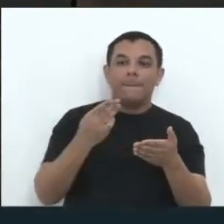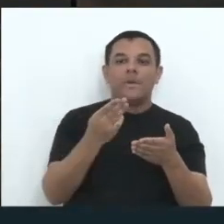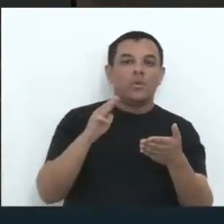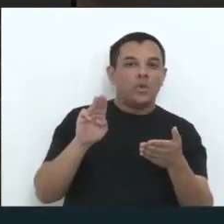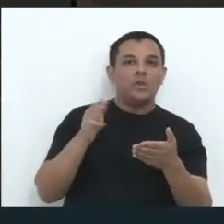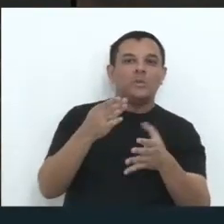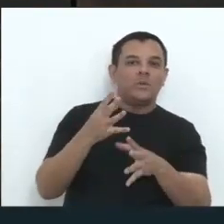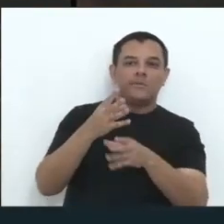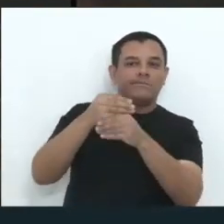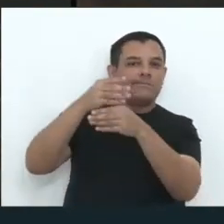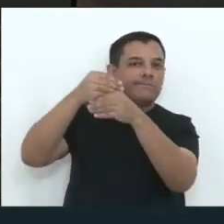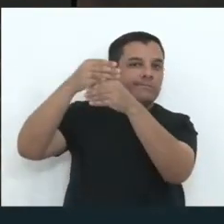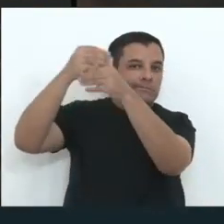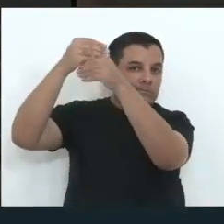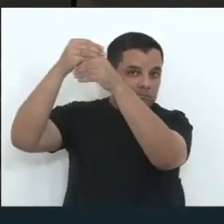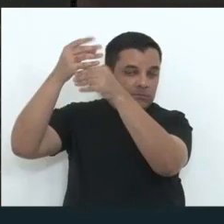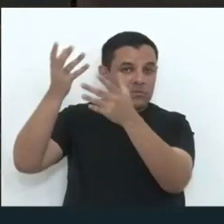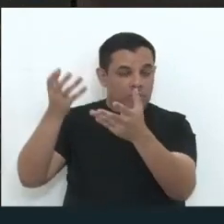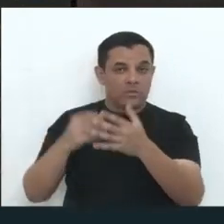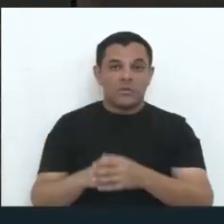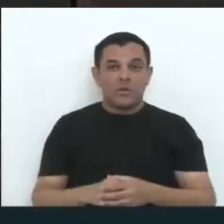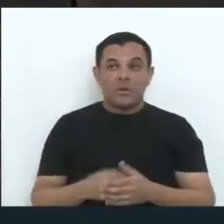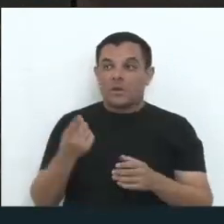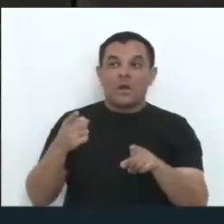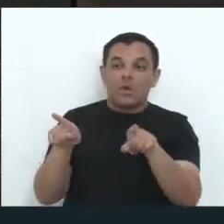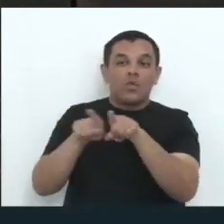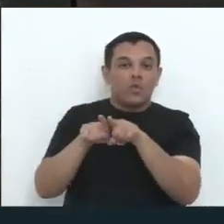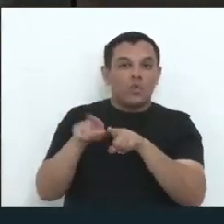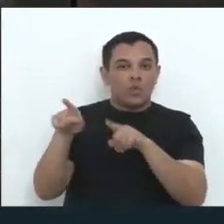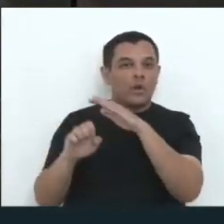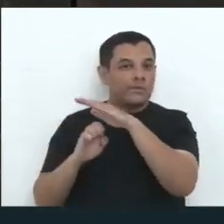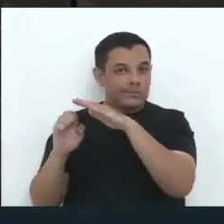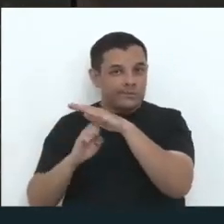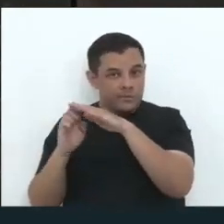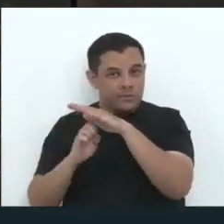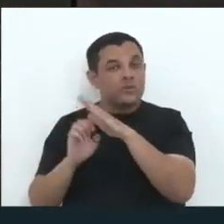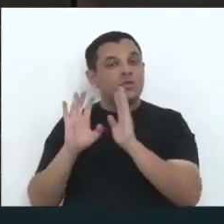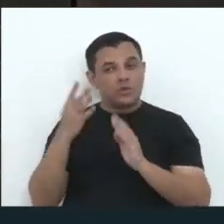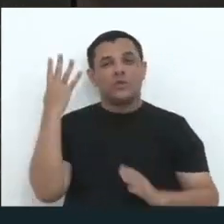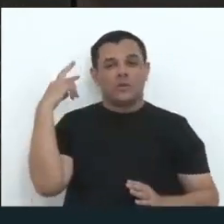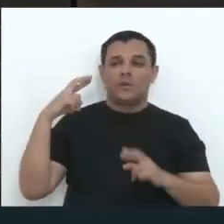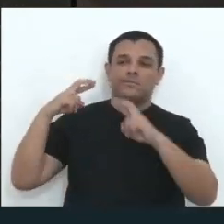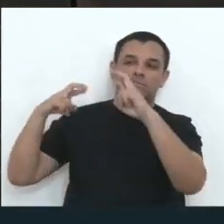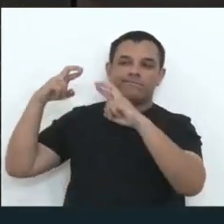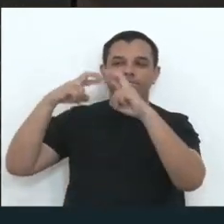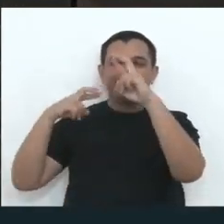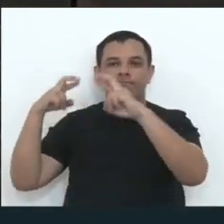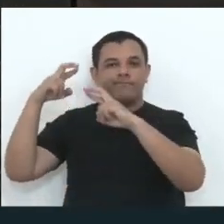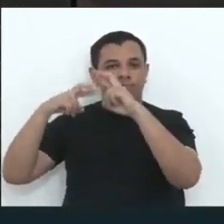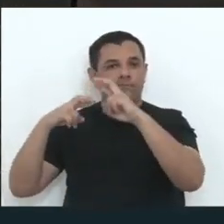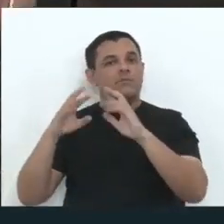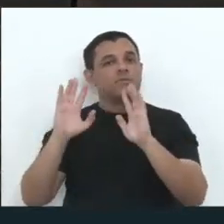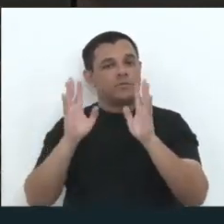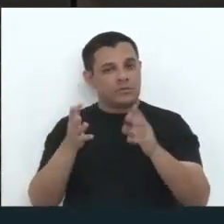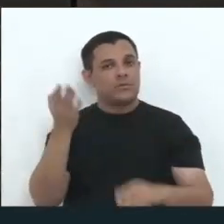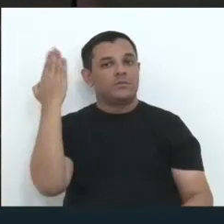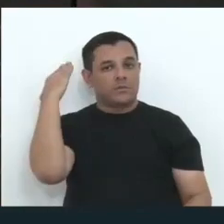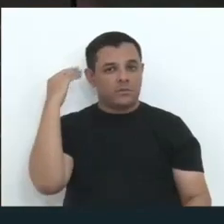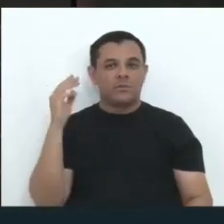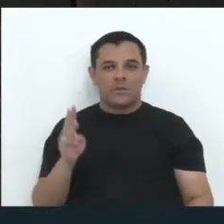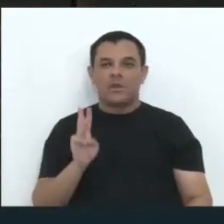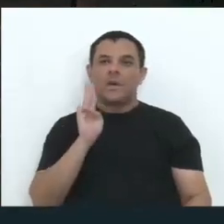né? O sócio da empresa já é alvo já de investigação, ou foi alvo de investigação lá na cidade de